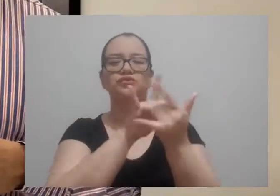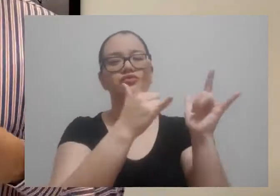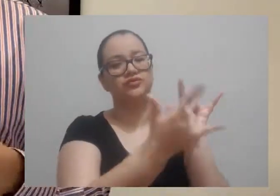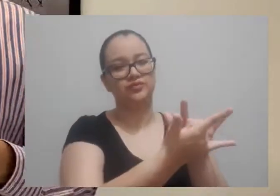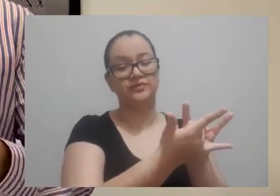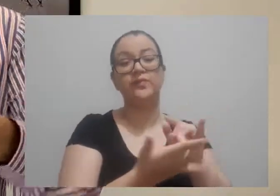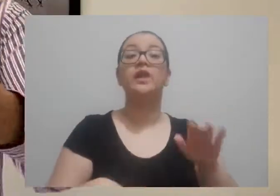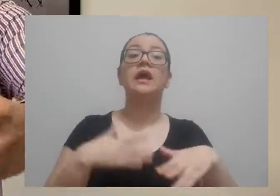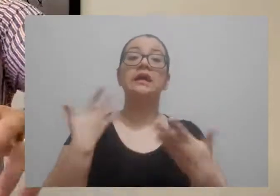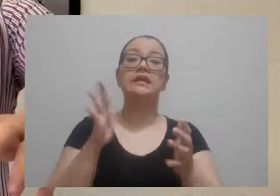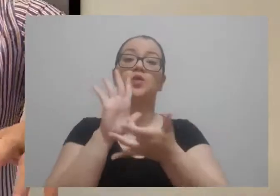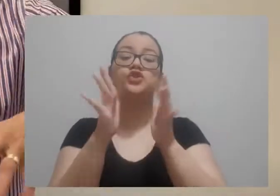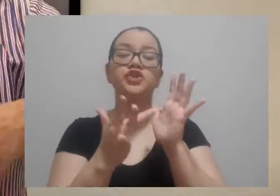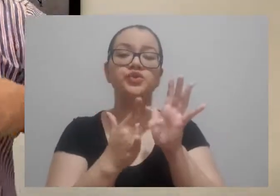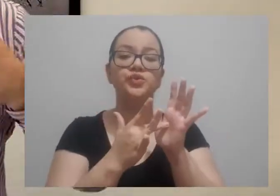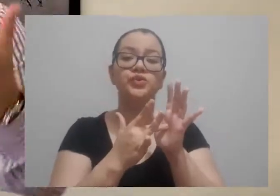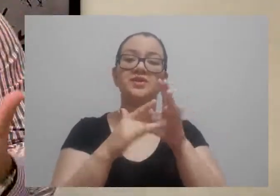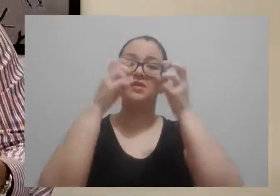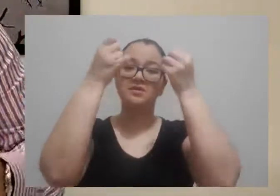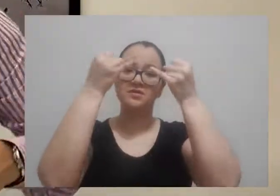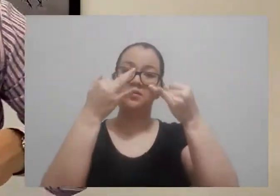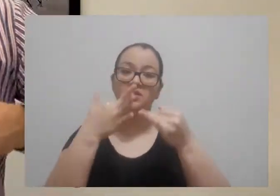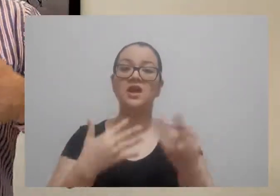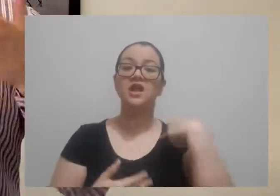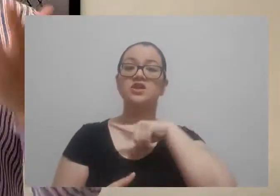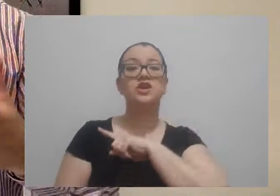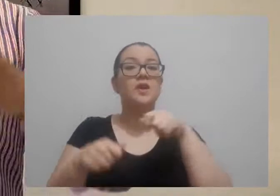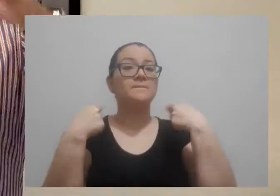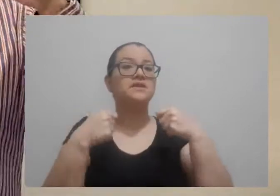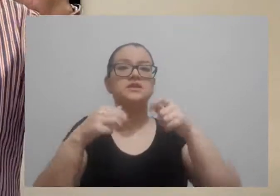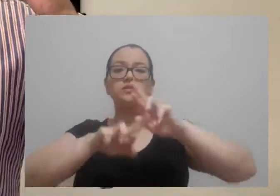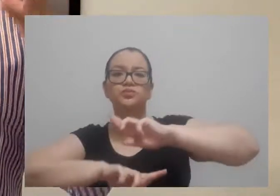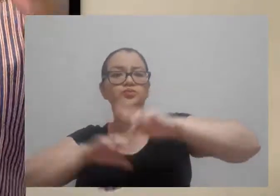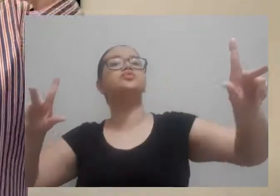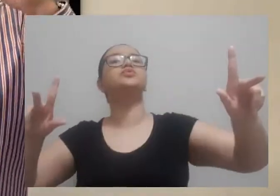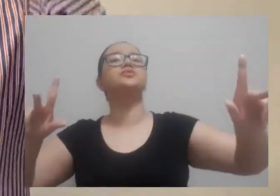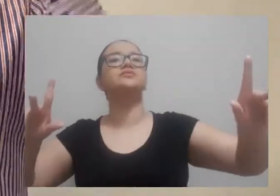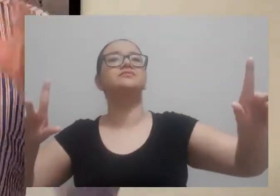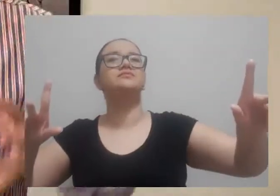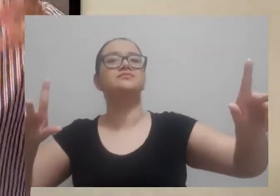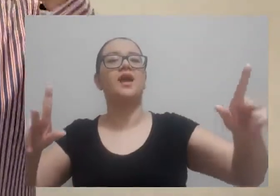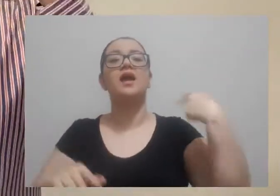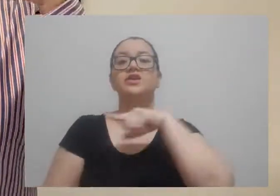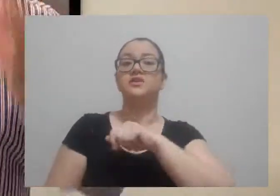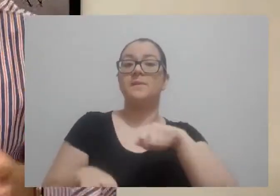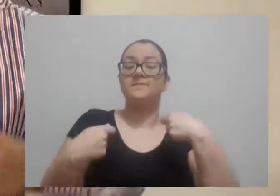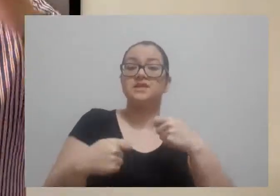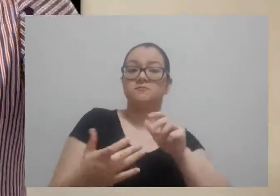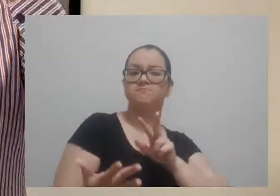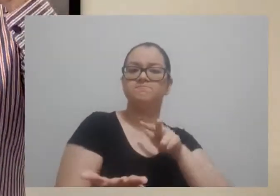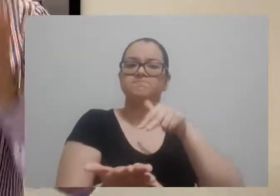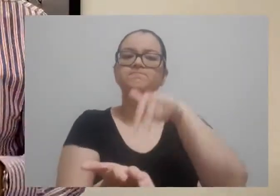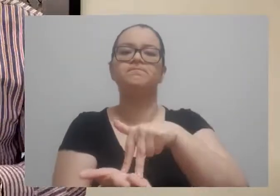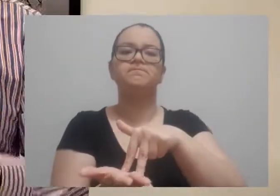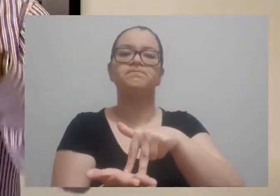nós deve haver um destaque, deve haver uma resposta, um posicionamento de nós como cristãos, como